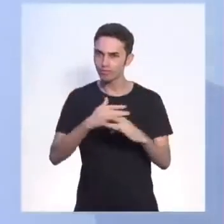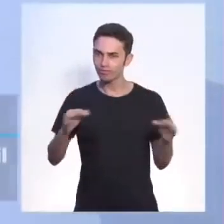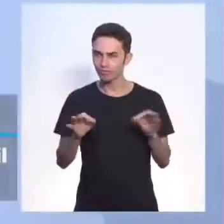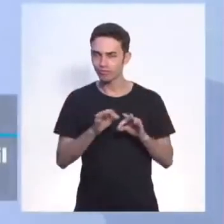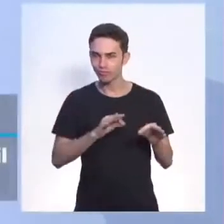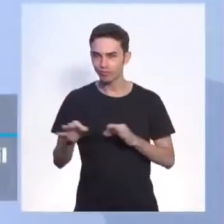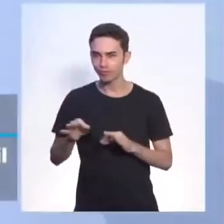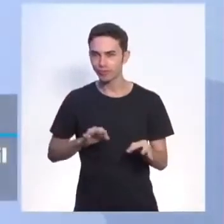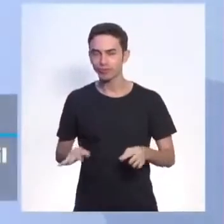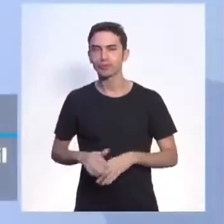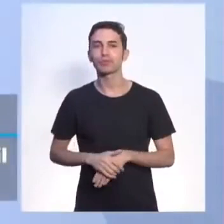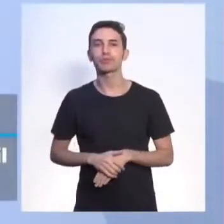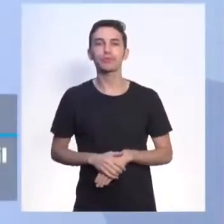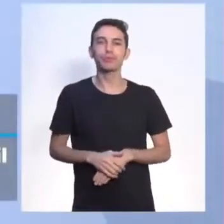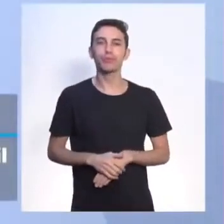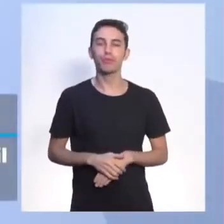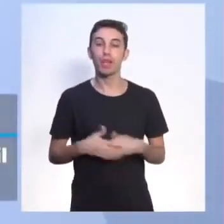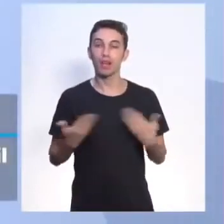E para